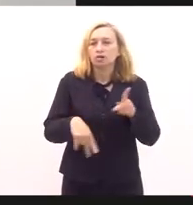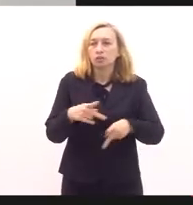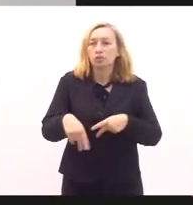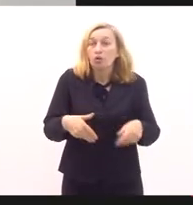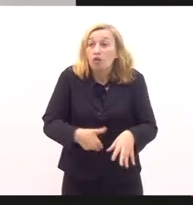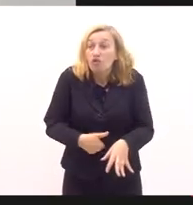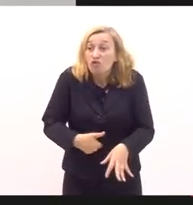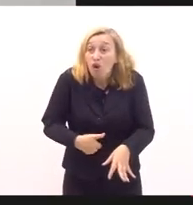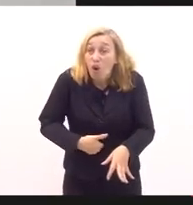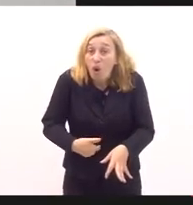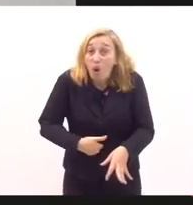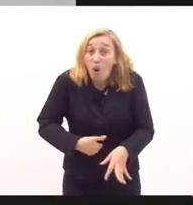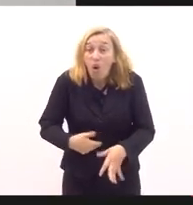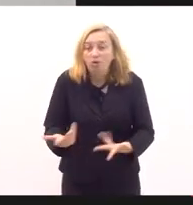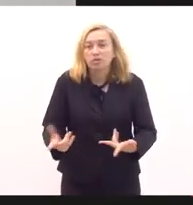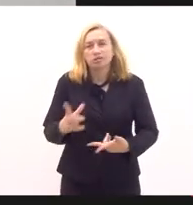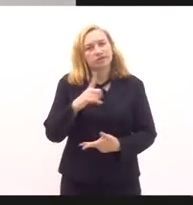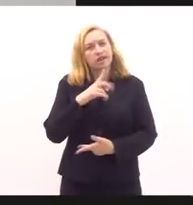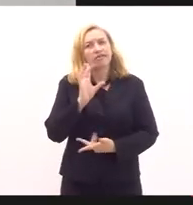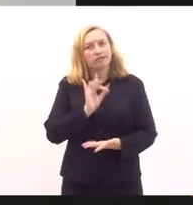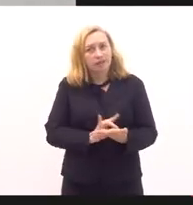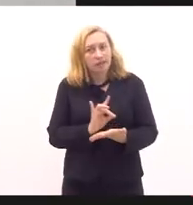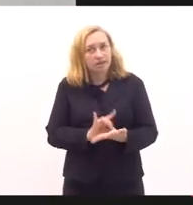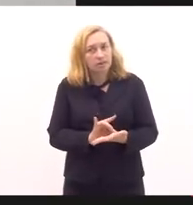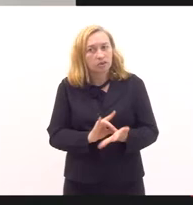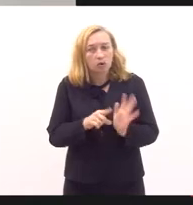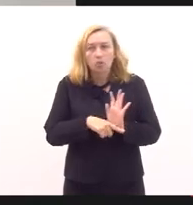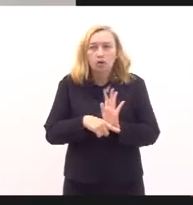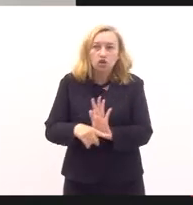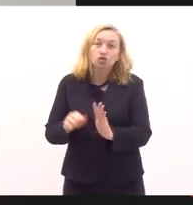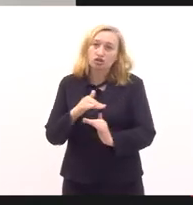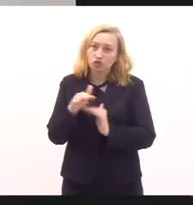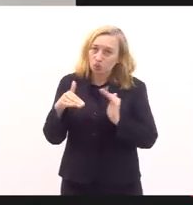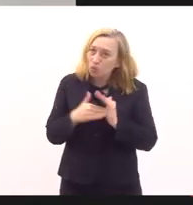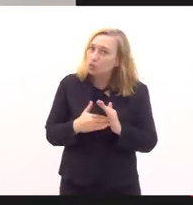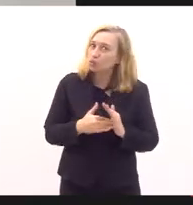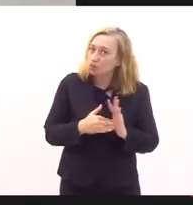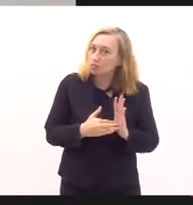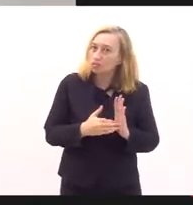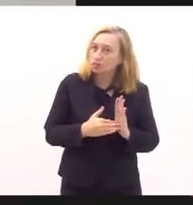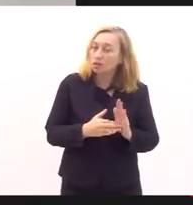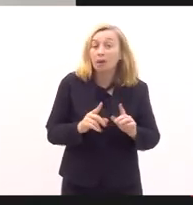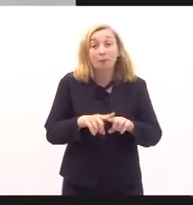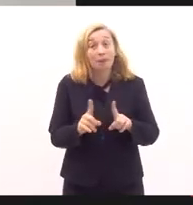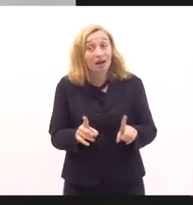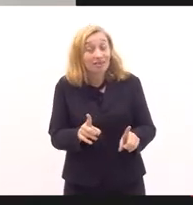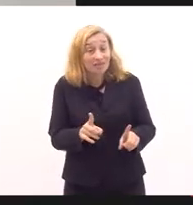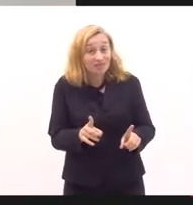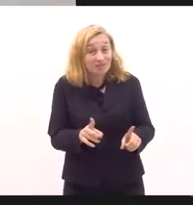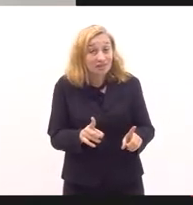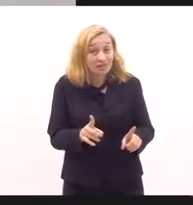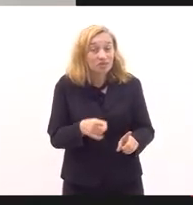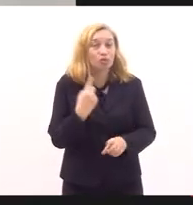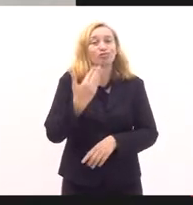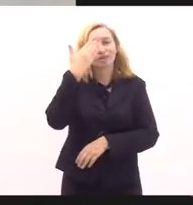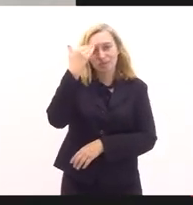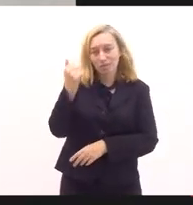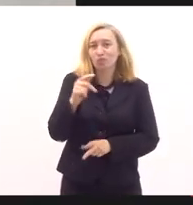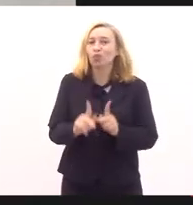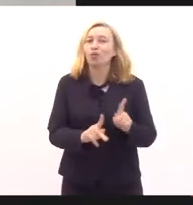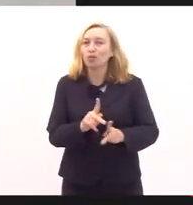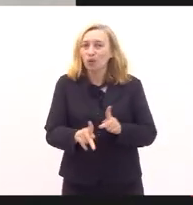fome teve realmente uma ajuda de todos, mas a gente sabe que a